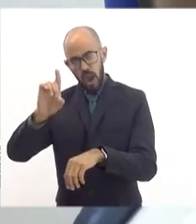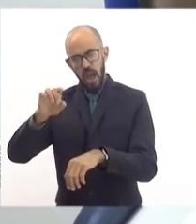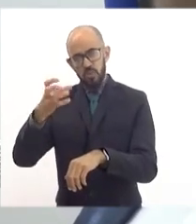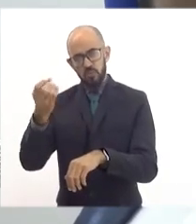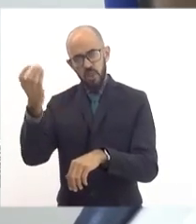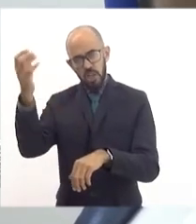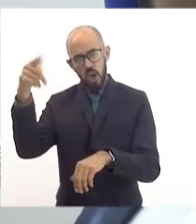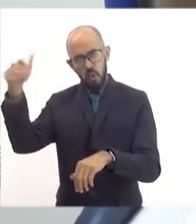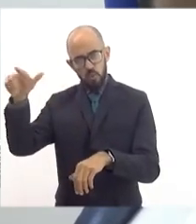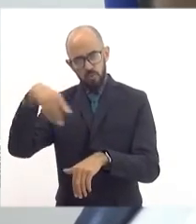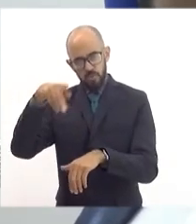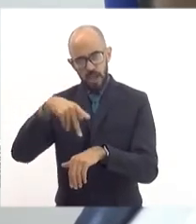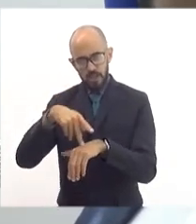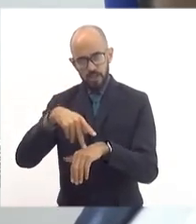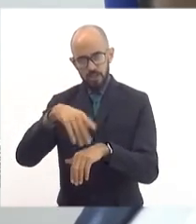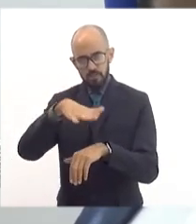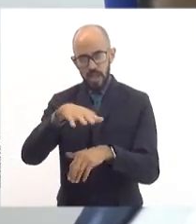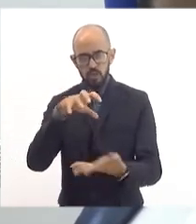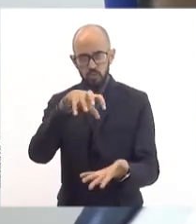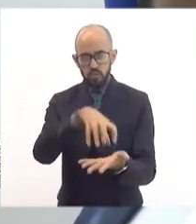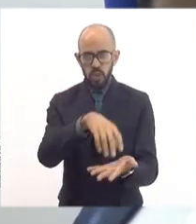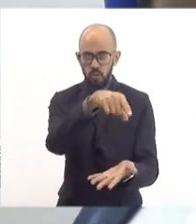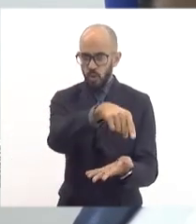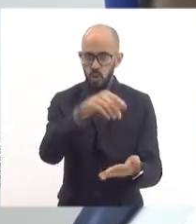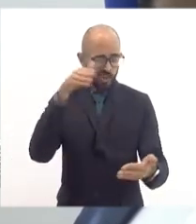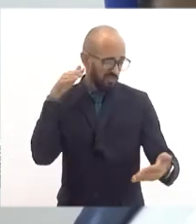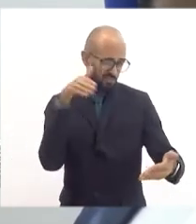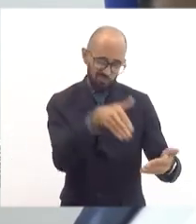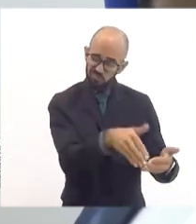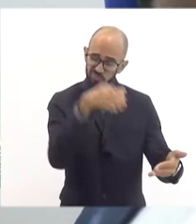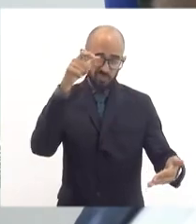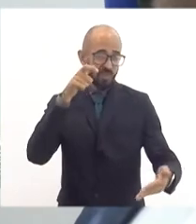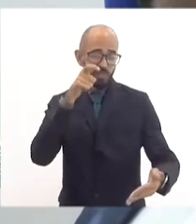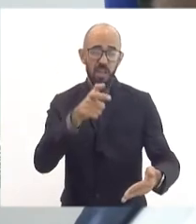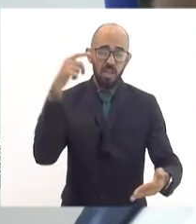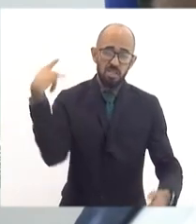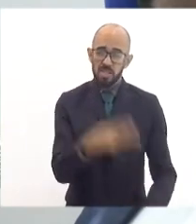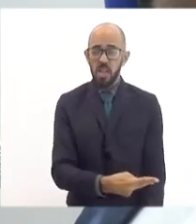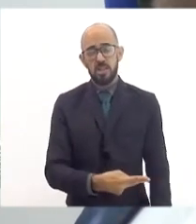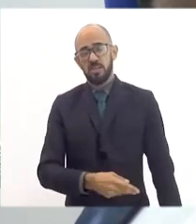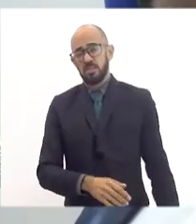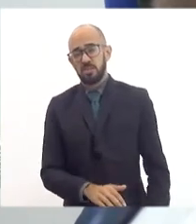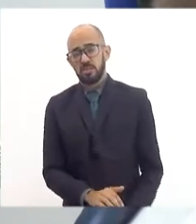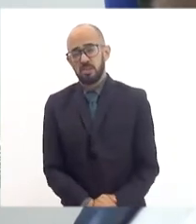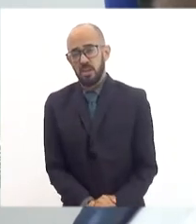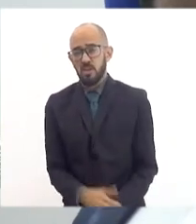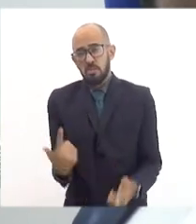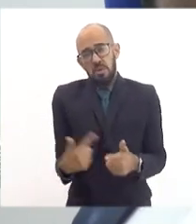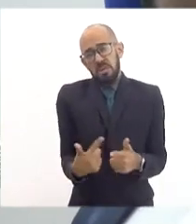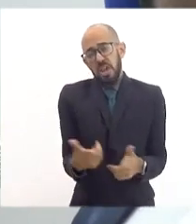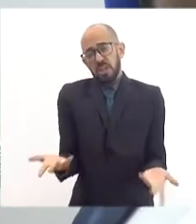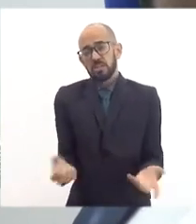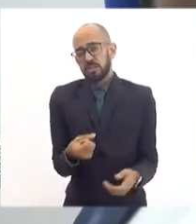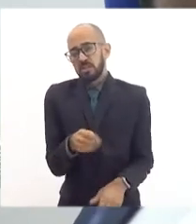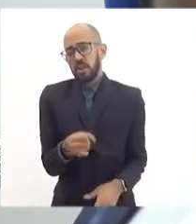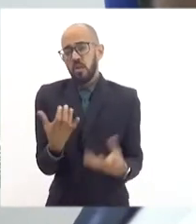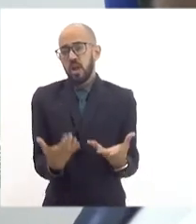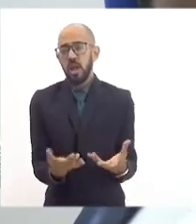etc., nas áreas que eles definem como prioridade. O cara diz assim, eu